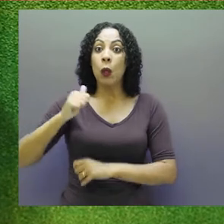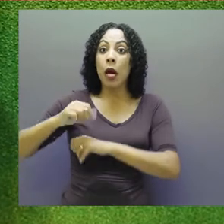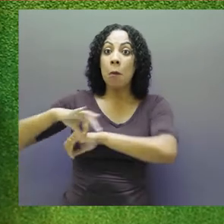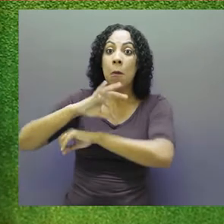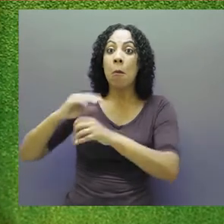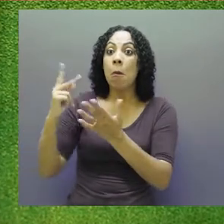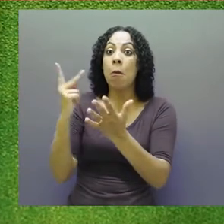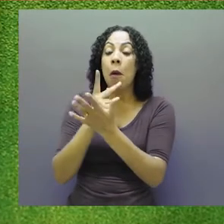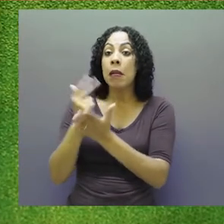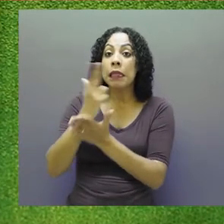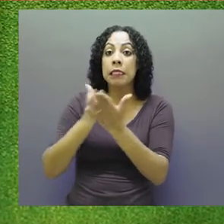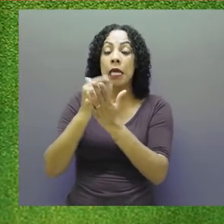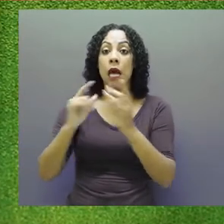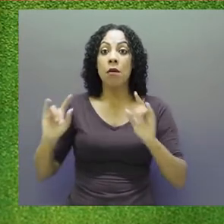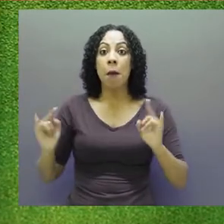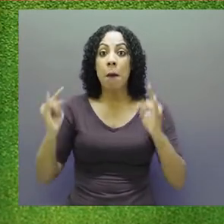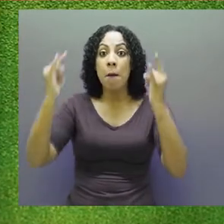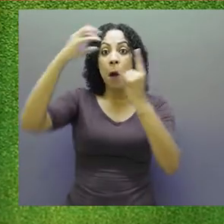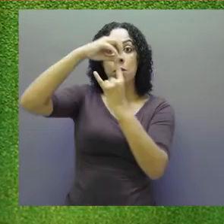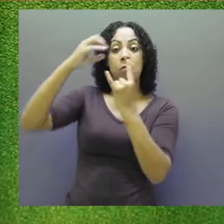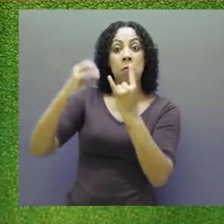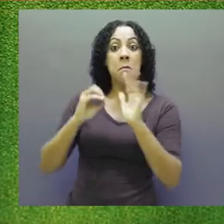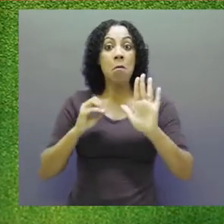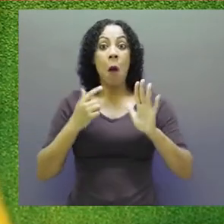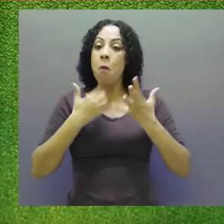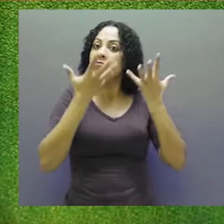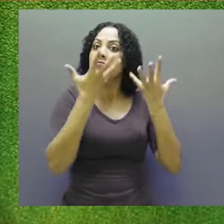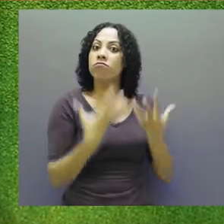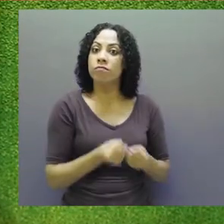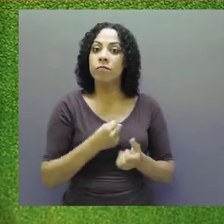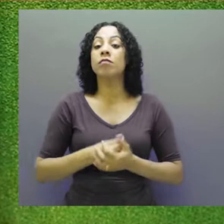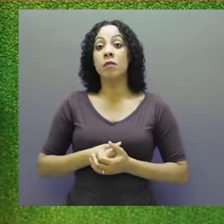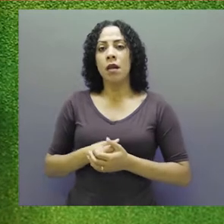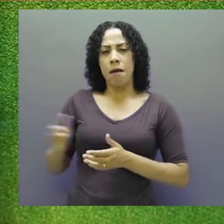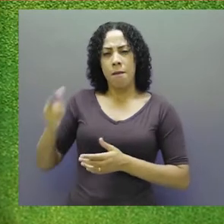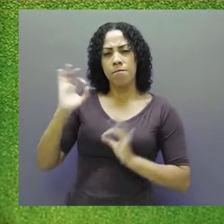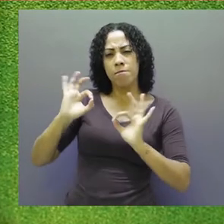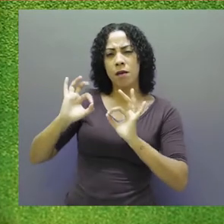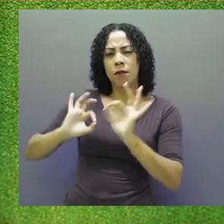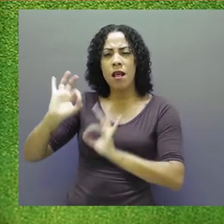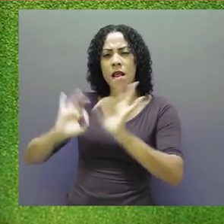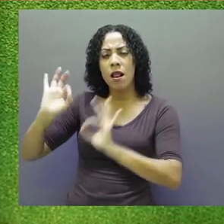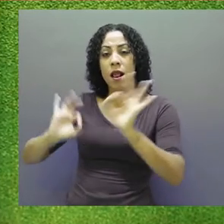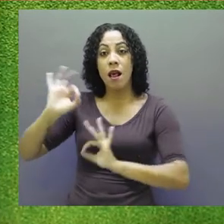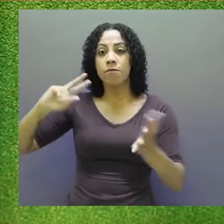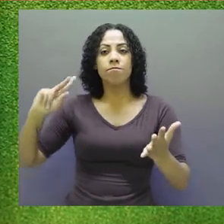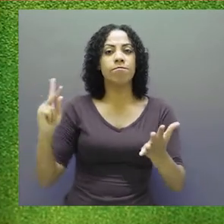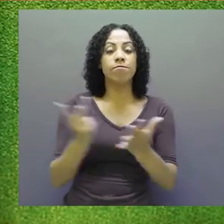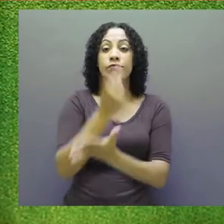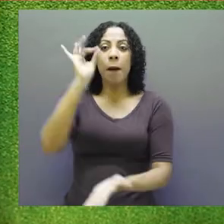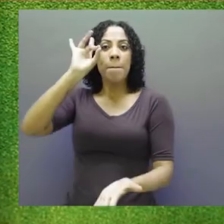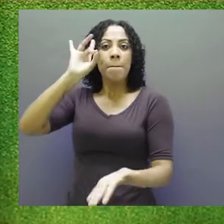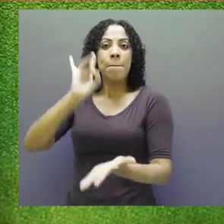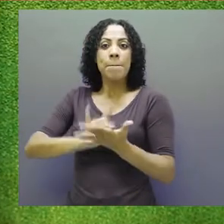antes. Pois o desafio foi aceito. E a missão cumprida